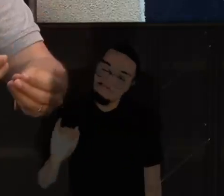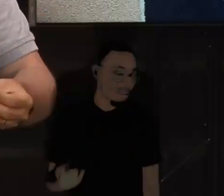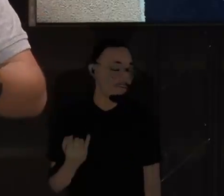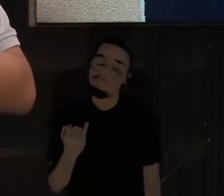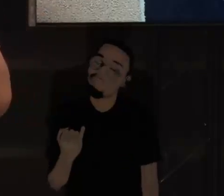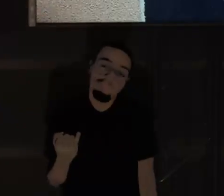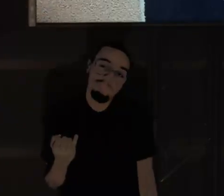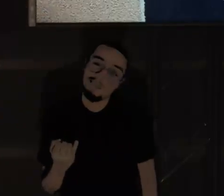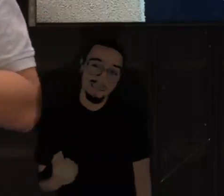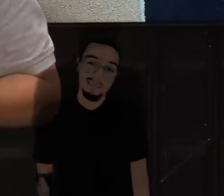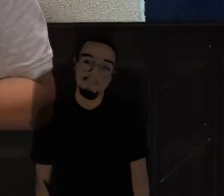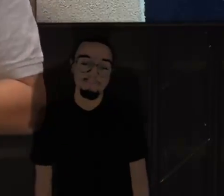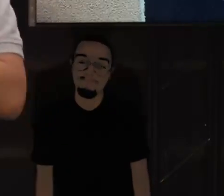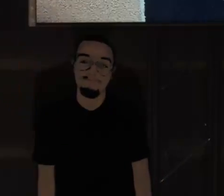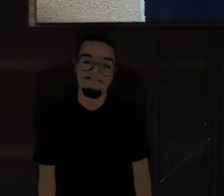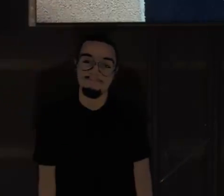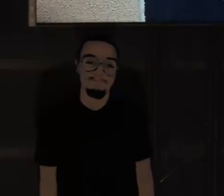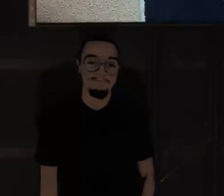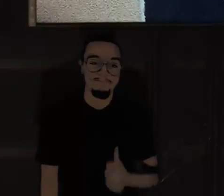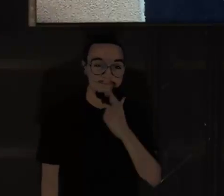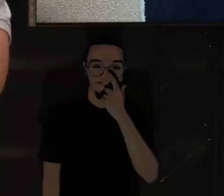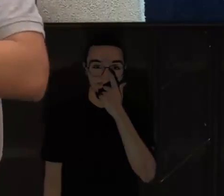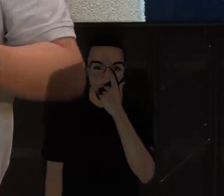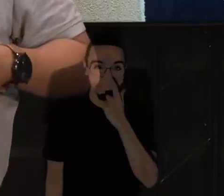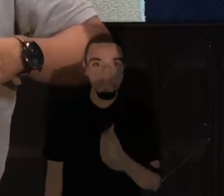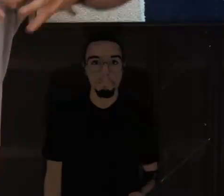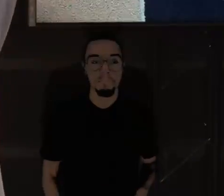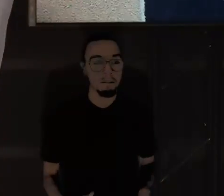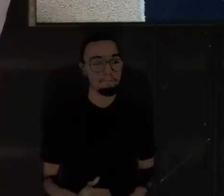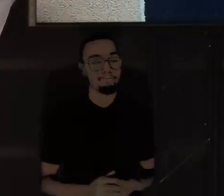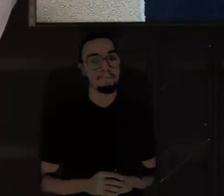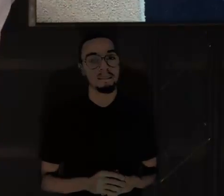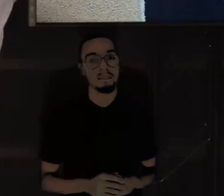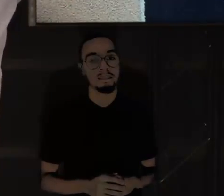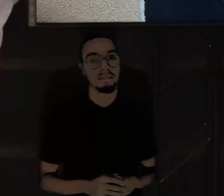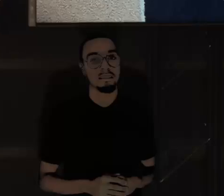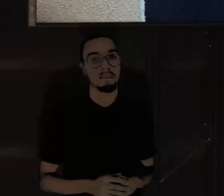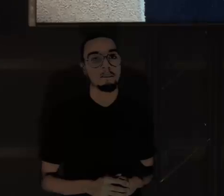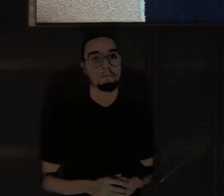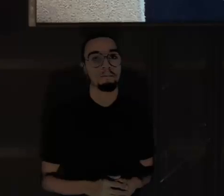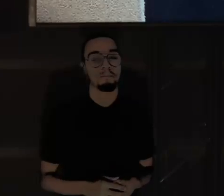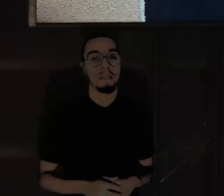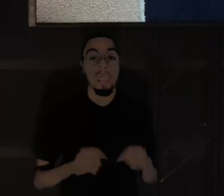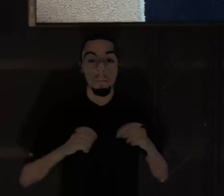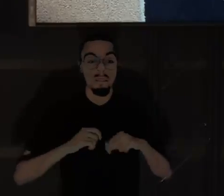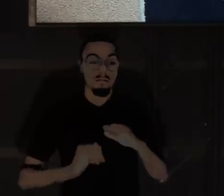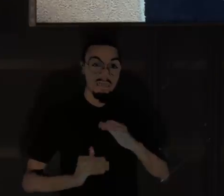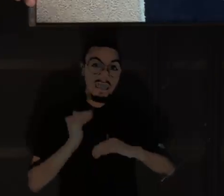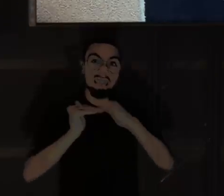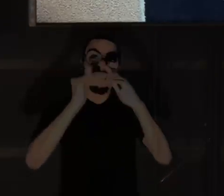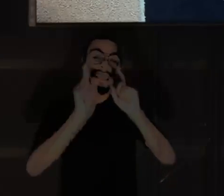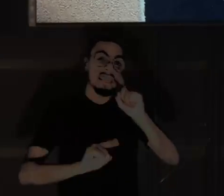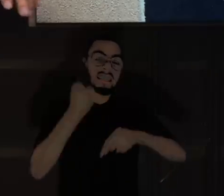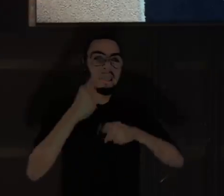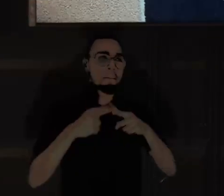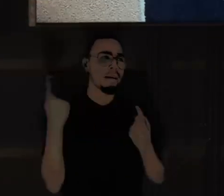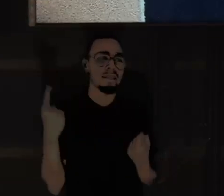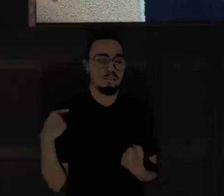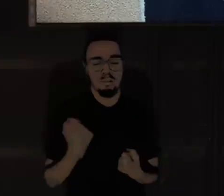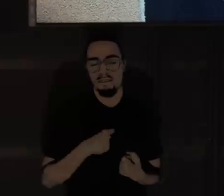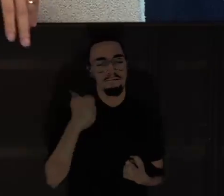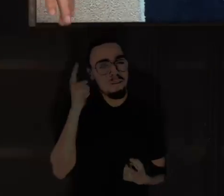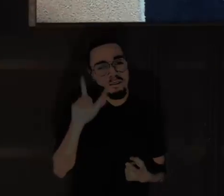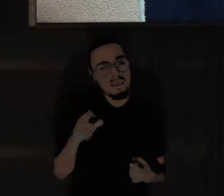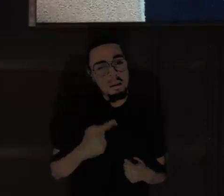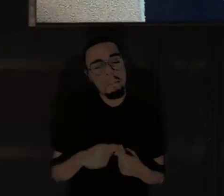de crescer, oportunidades de dar um passo além, de uma porta um pouco mais ampla, porque a gente não consegue entender que aquilo